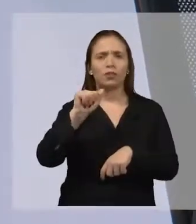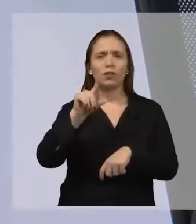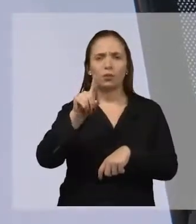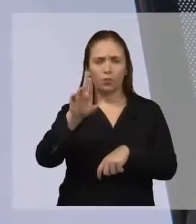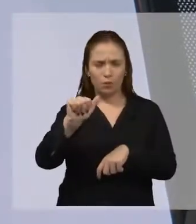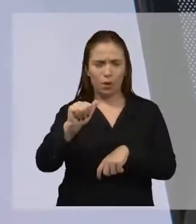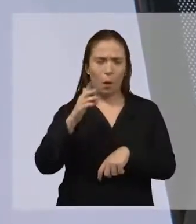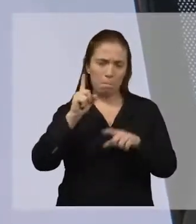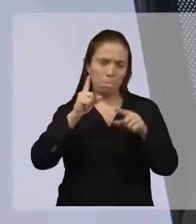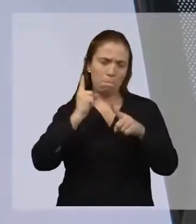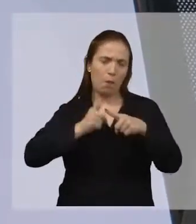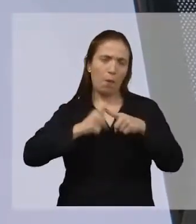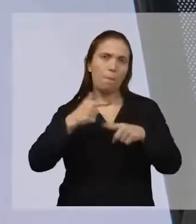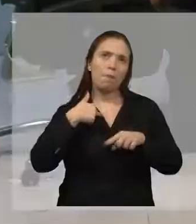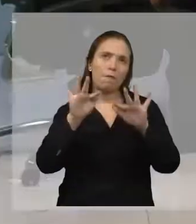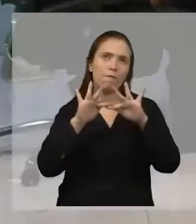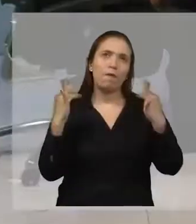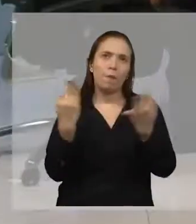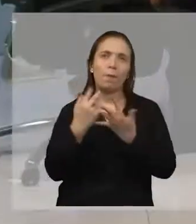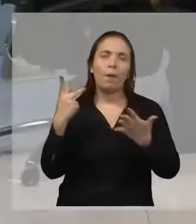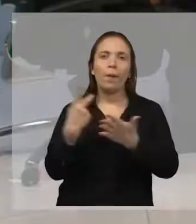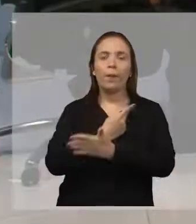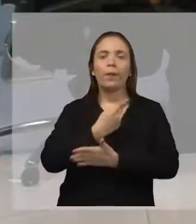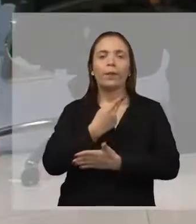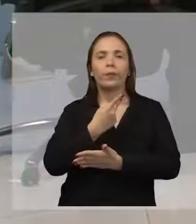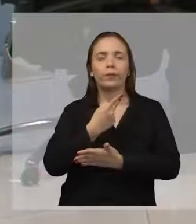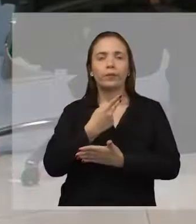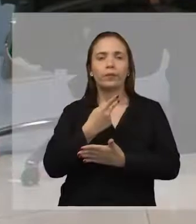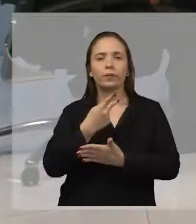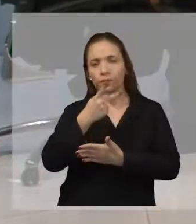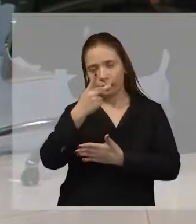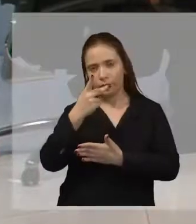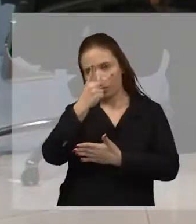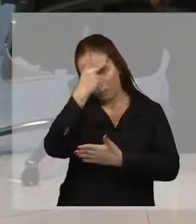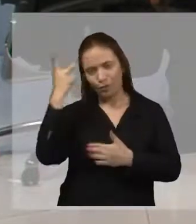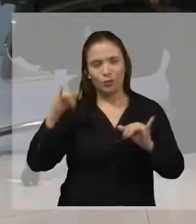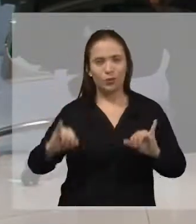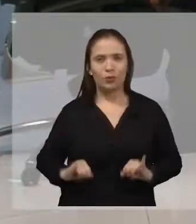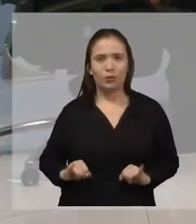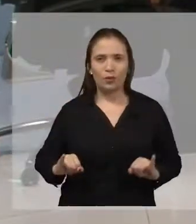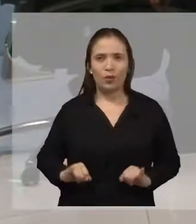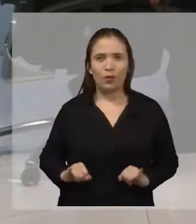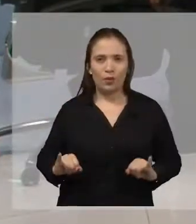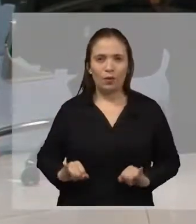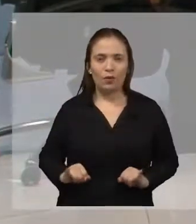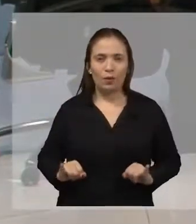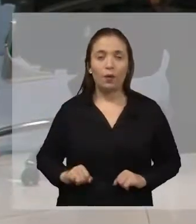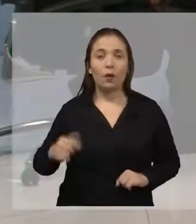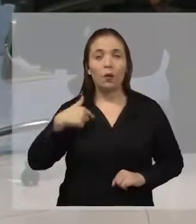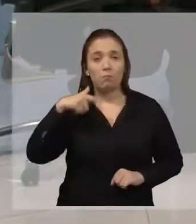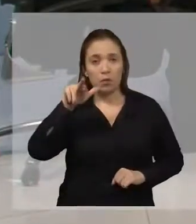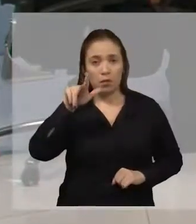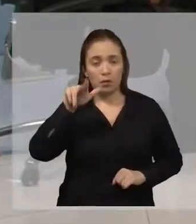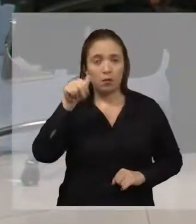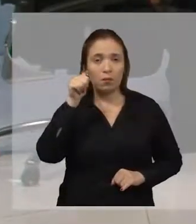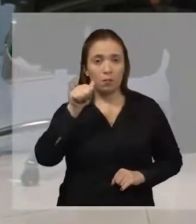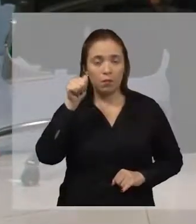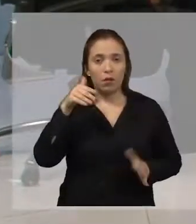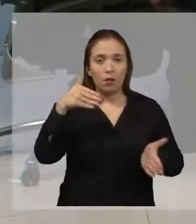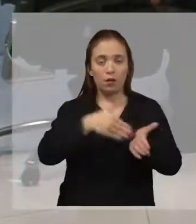né? E o nosso regime de exceção mais recente, do